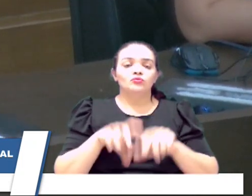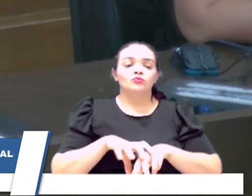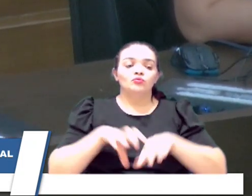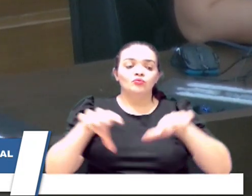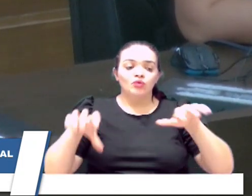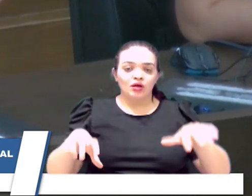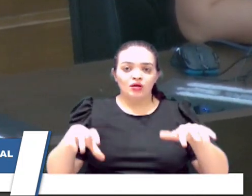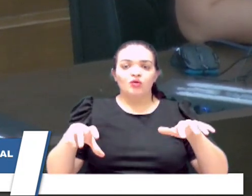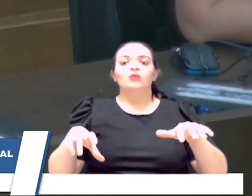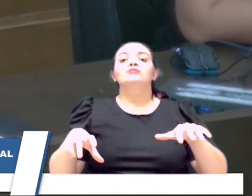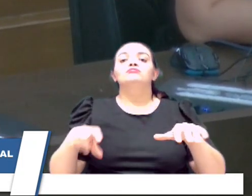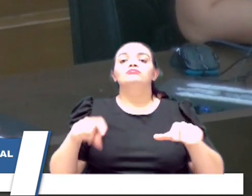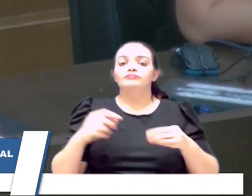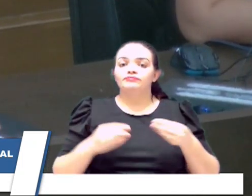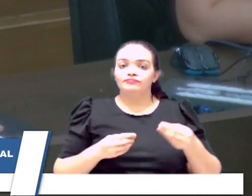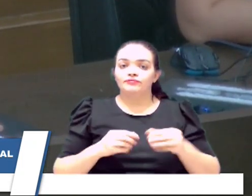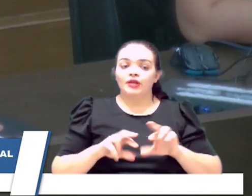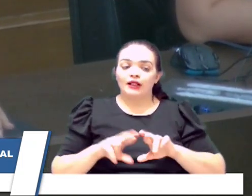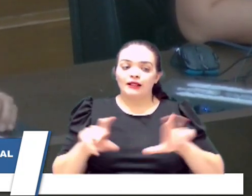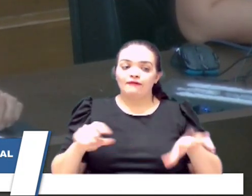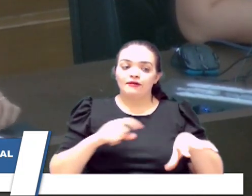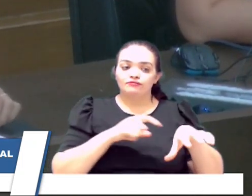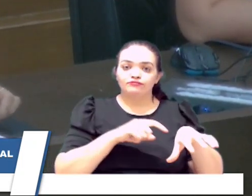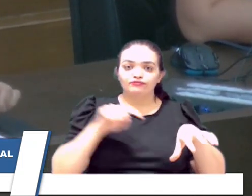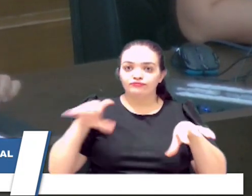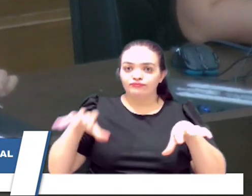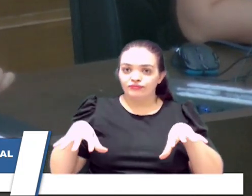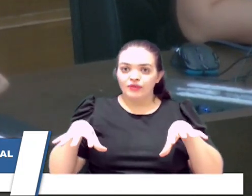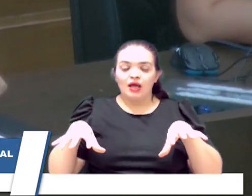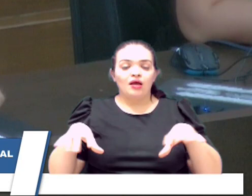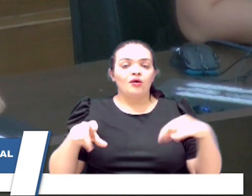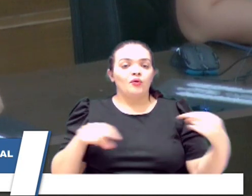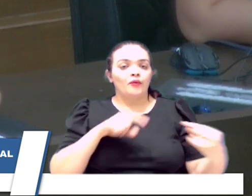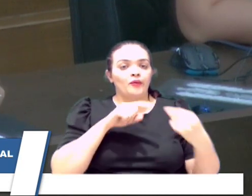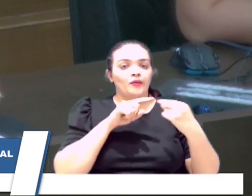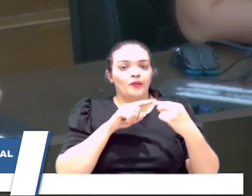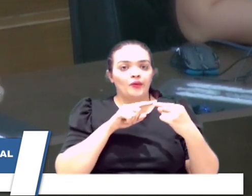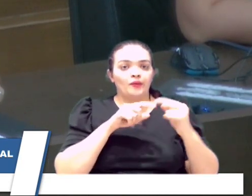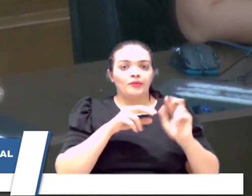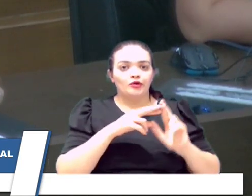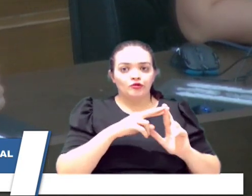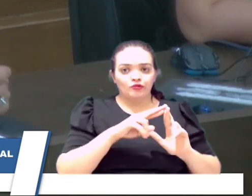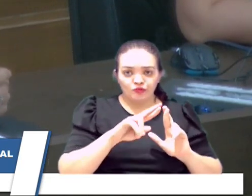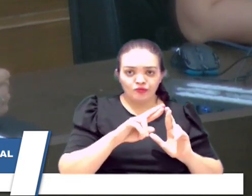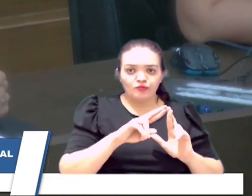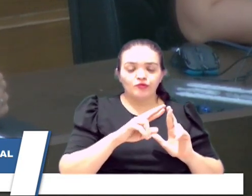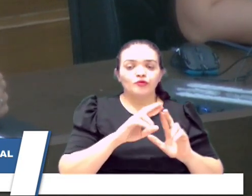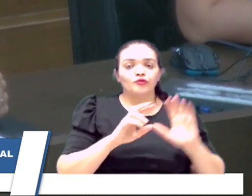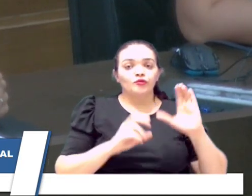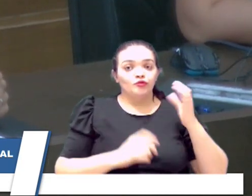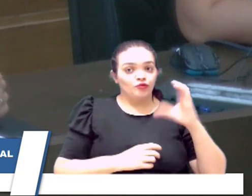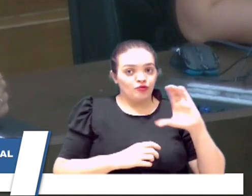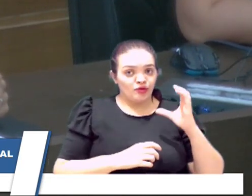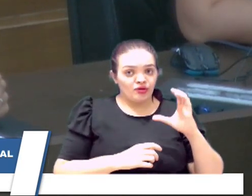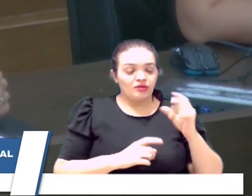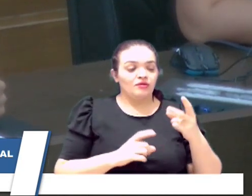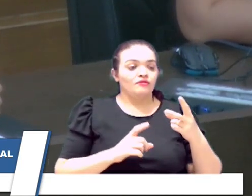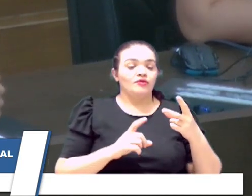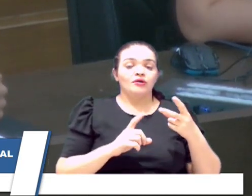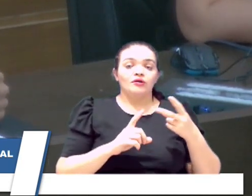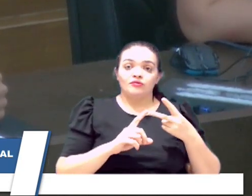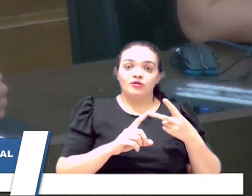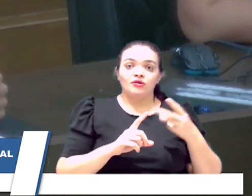grandes, muito distintas. Ela separa a finalidade religiosa, científica e medicinal,